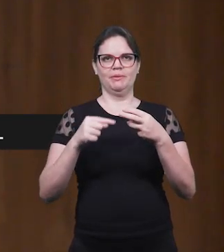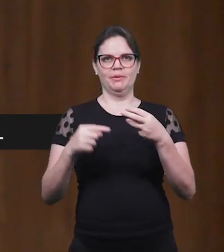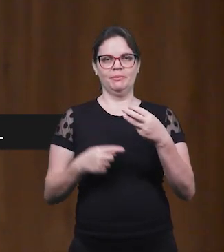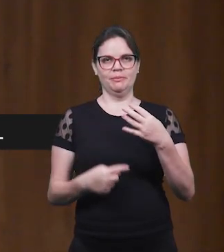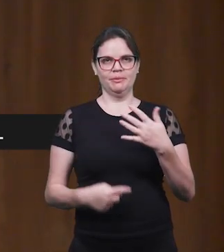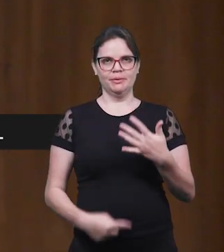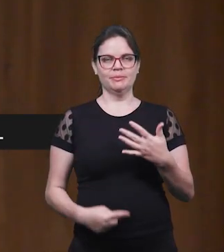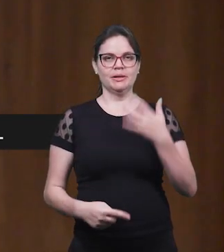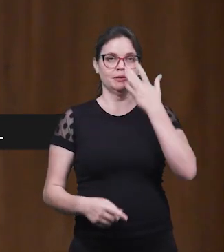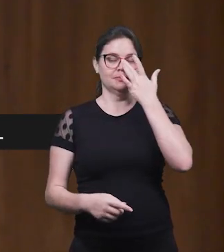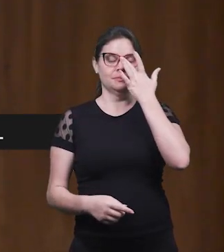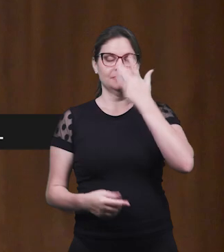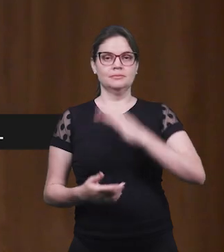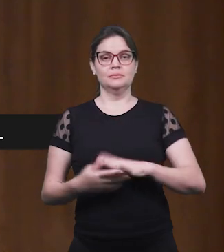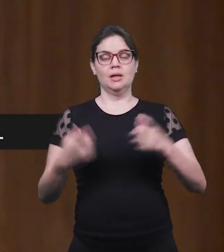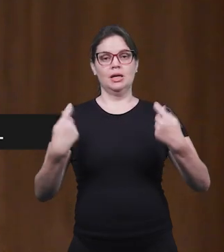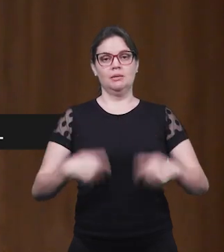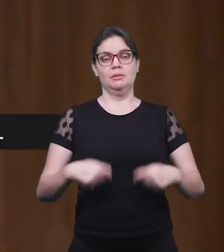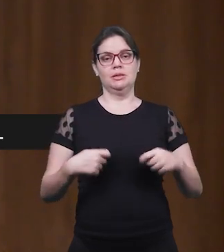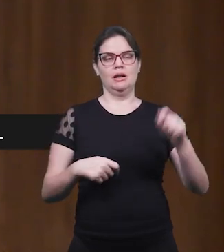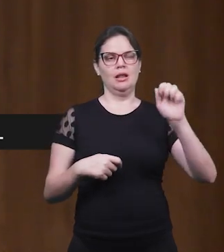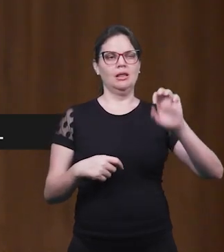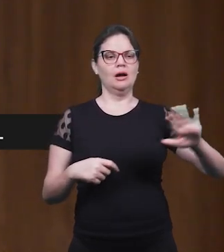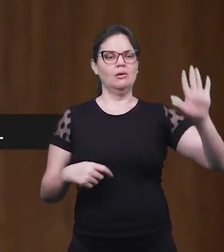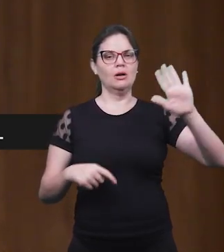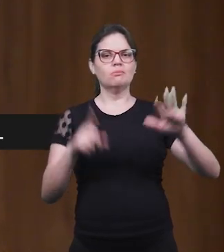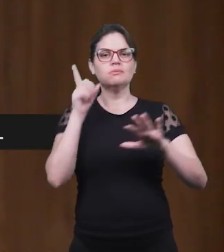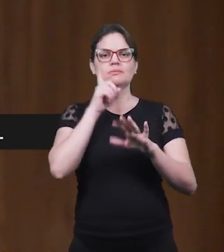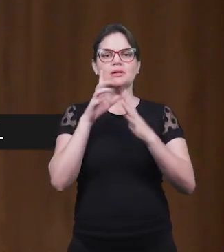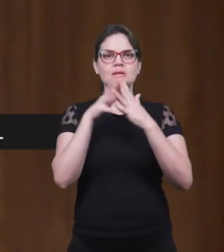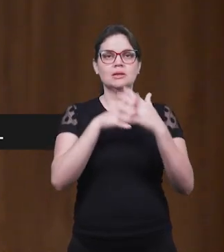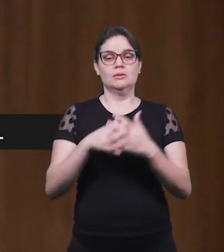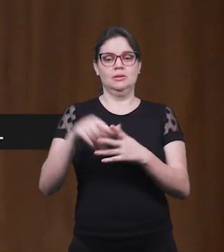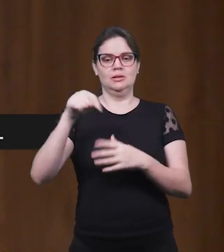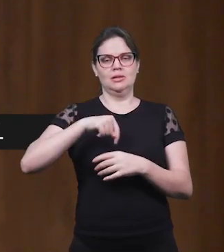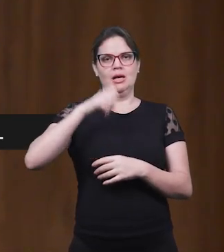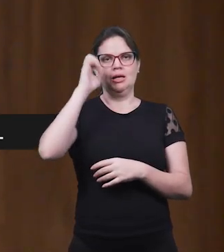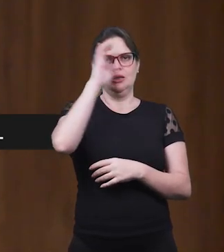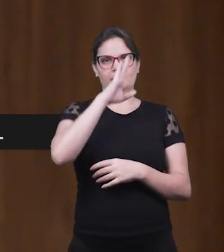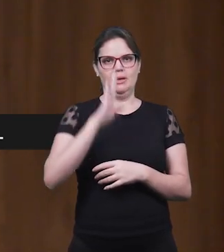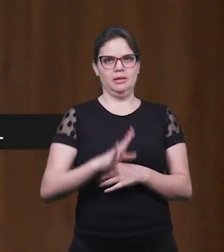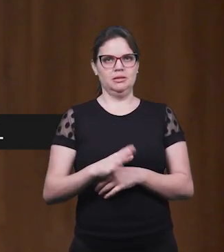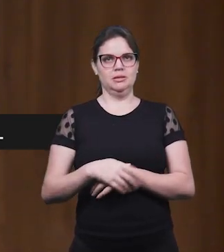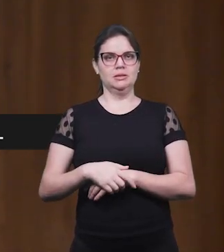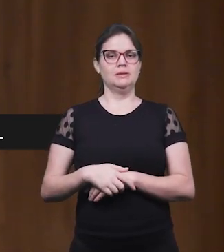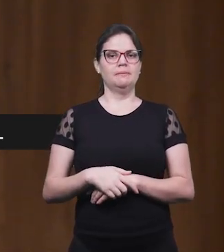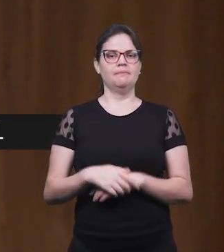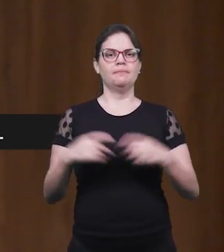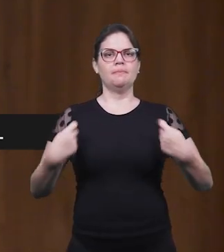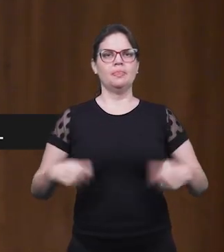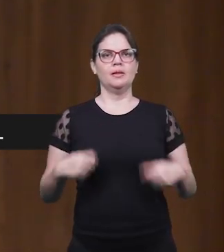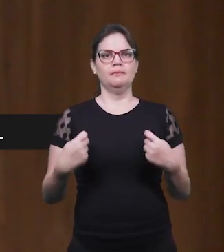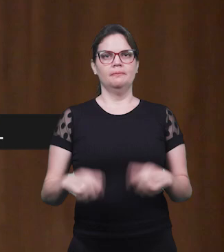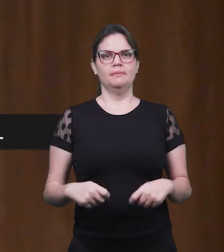tanto na Europa, nos Estados Unidos, em relação ao Brasil. Sim. Com relação a